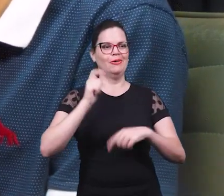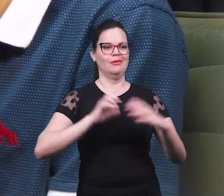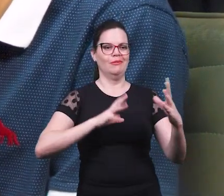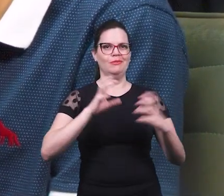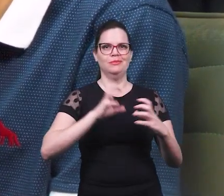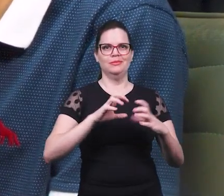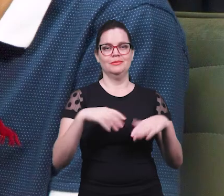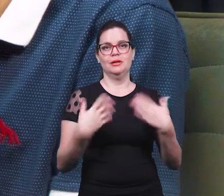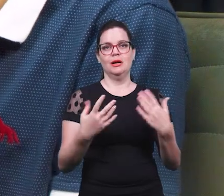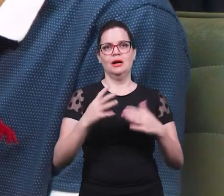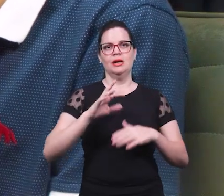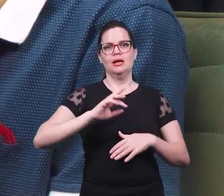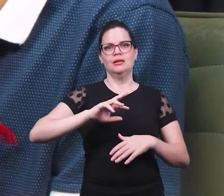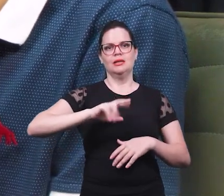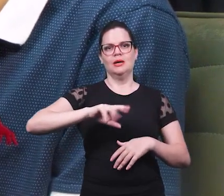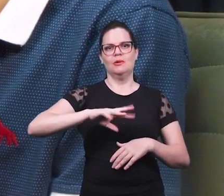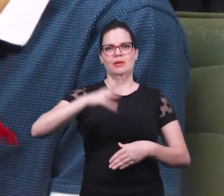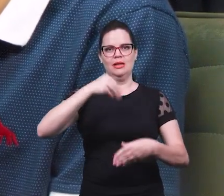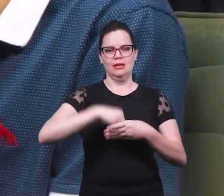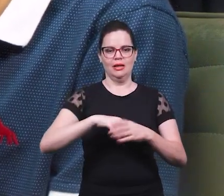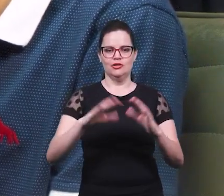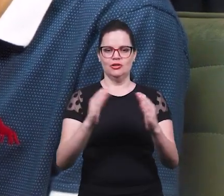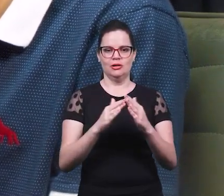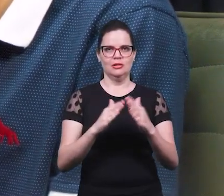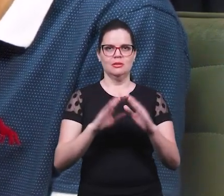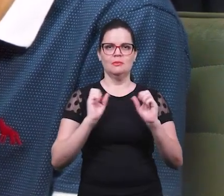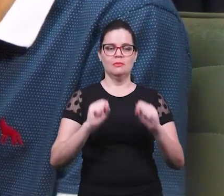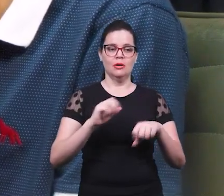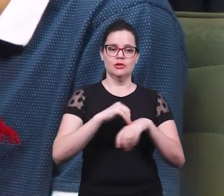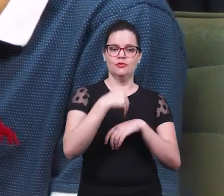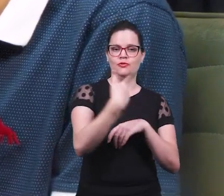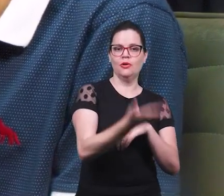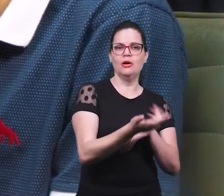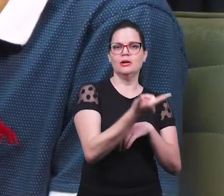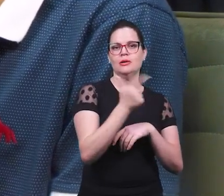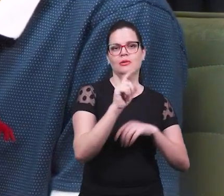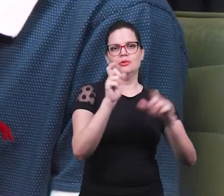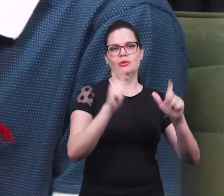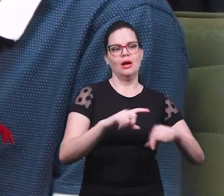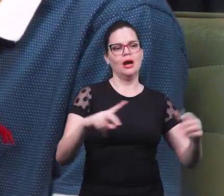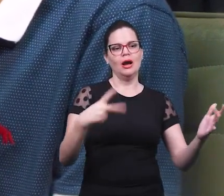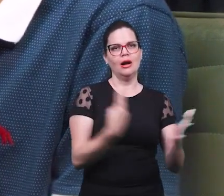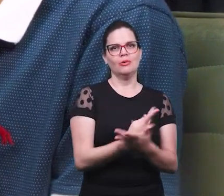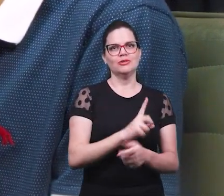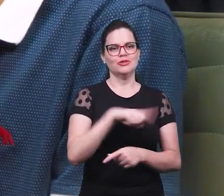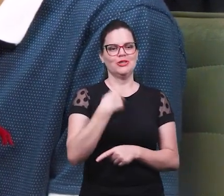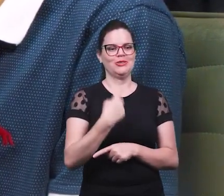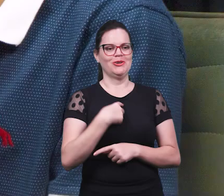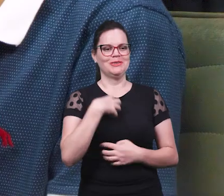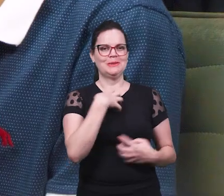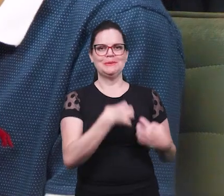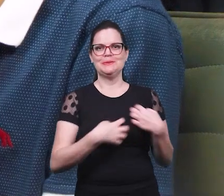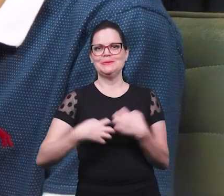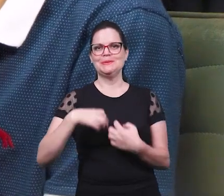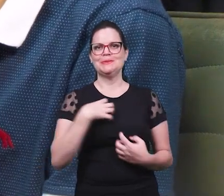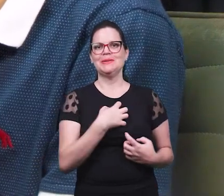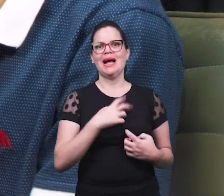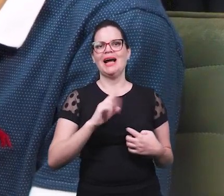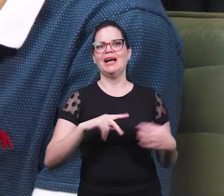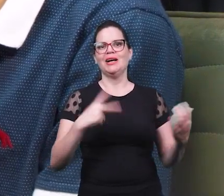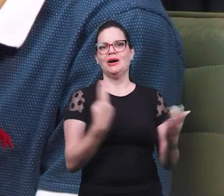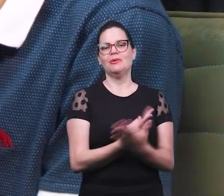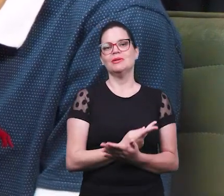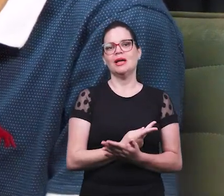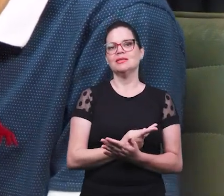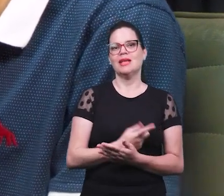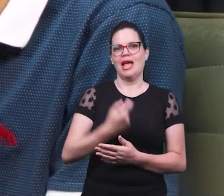aconteceu dentro do ambiente, pode ser algo que tenha acontecido em outro lugar que a gente acaba, às vezes, descontando nos